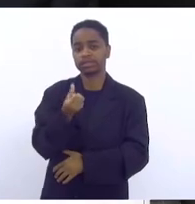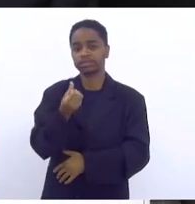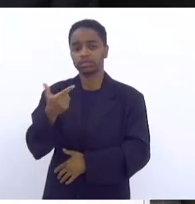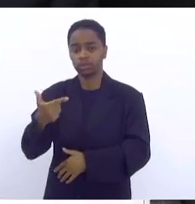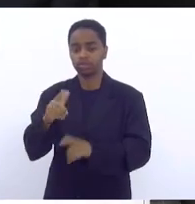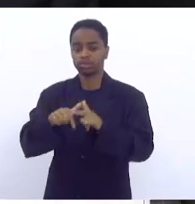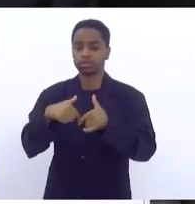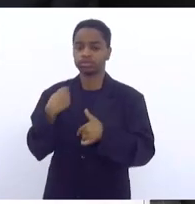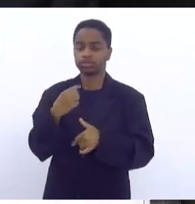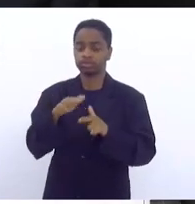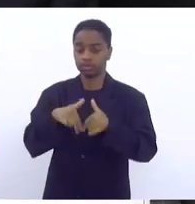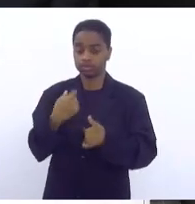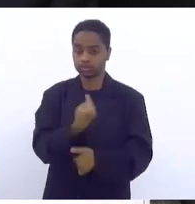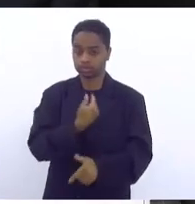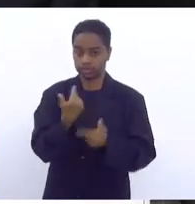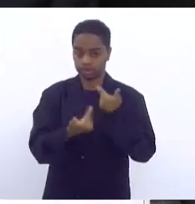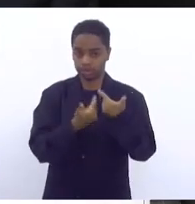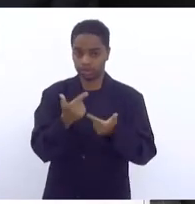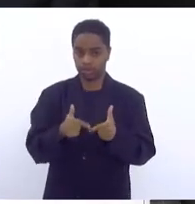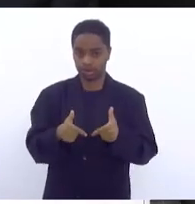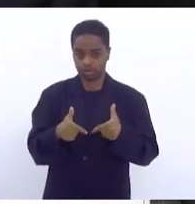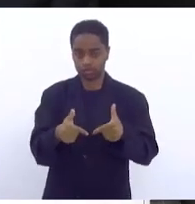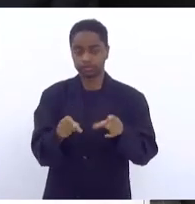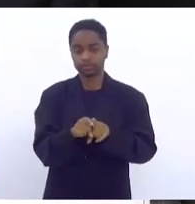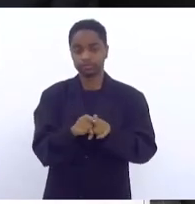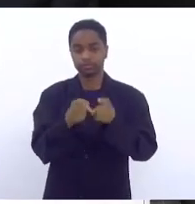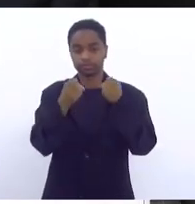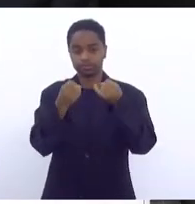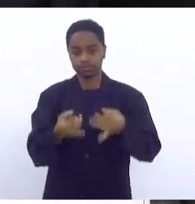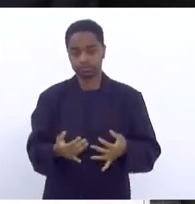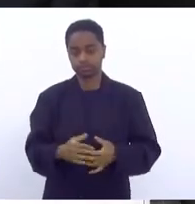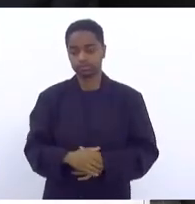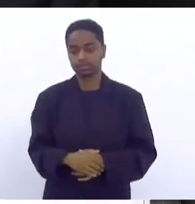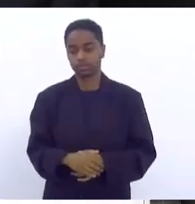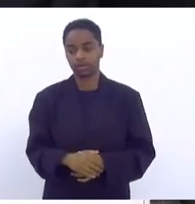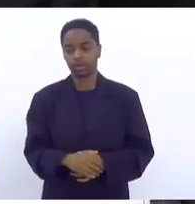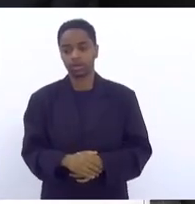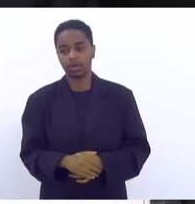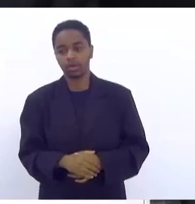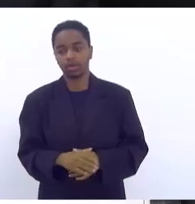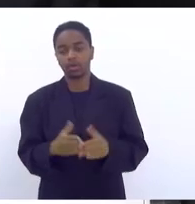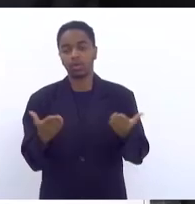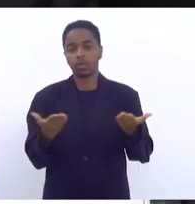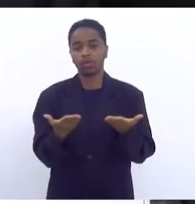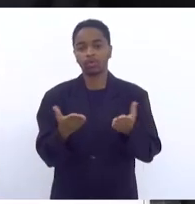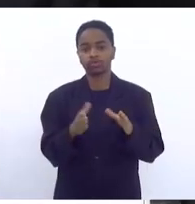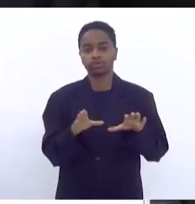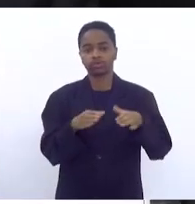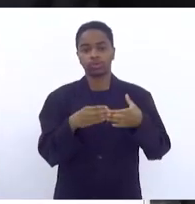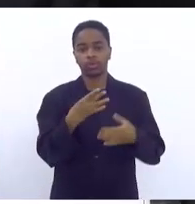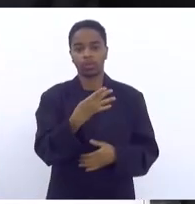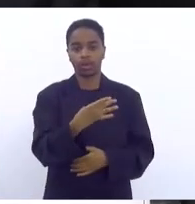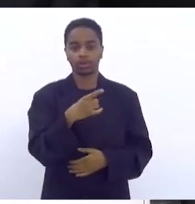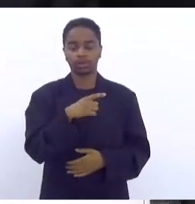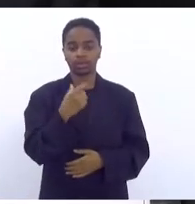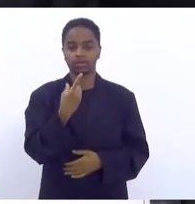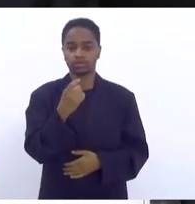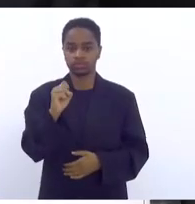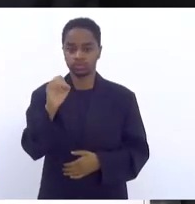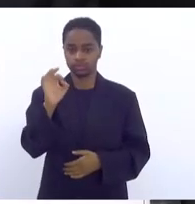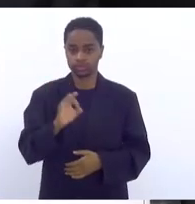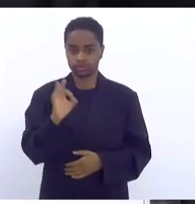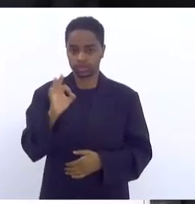trabalho e também a título de esclarecimento nós temos hoje no bloco 4 18% de tarifa